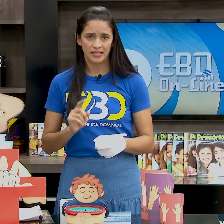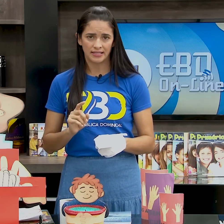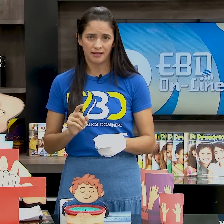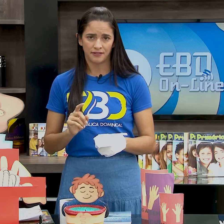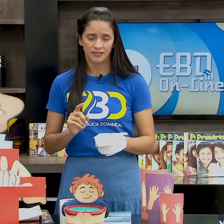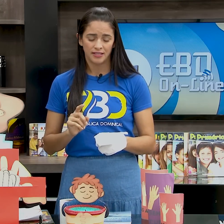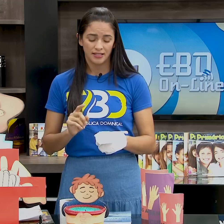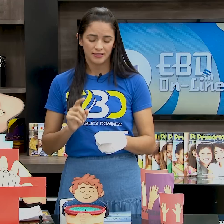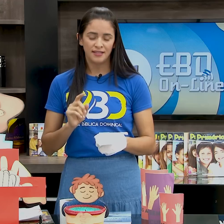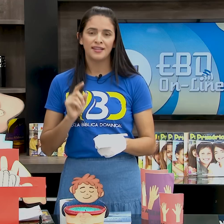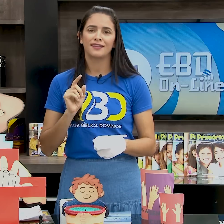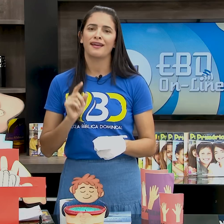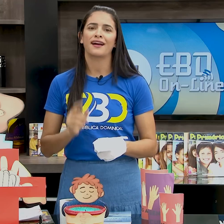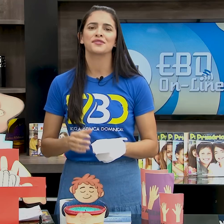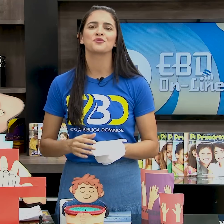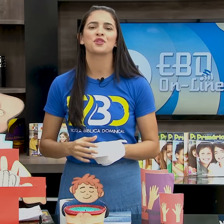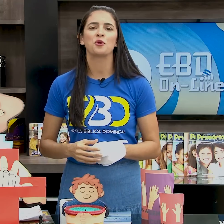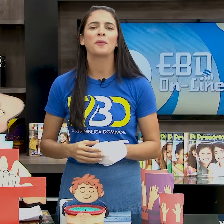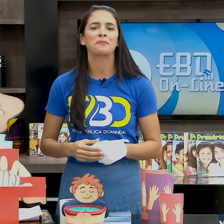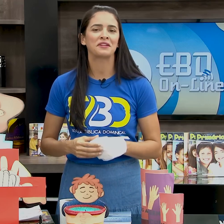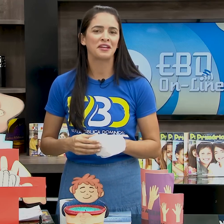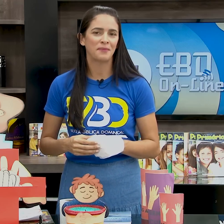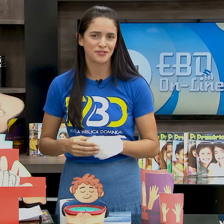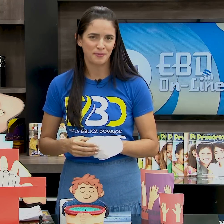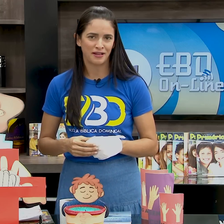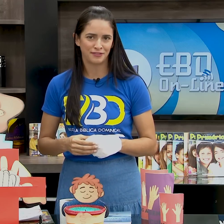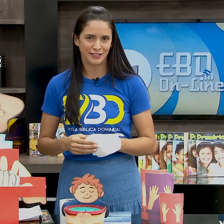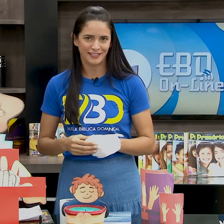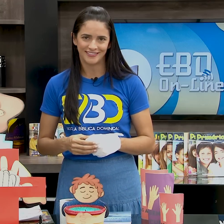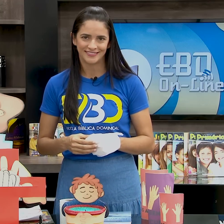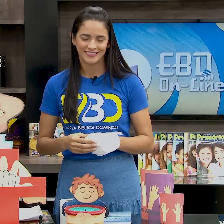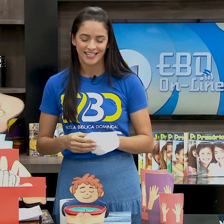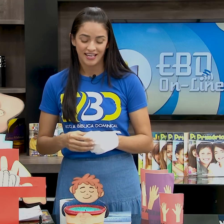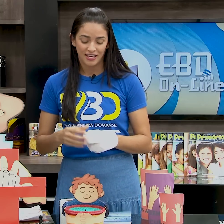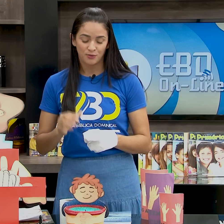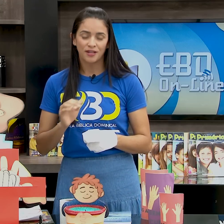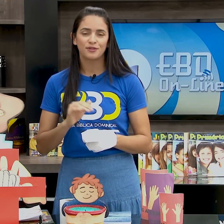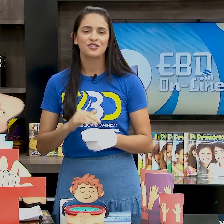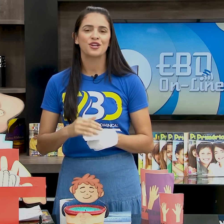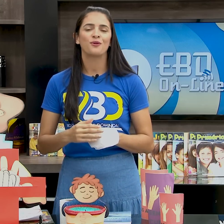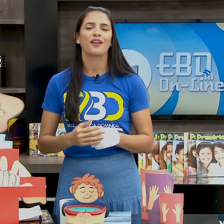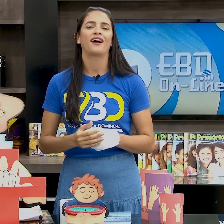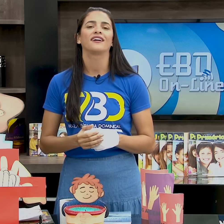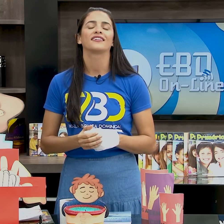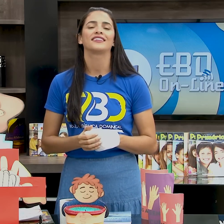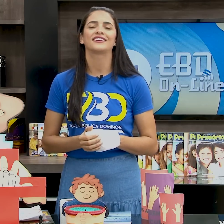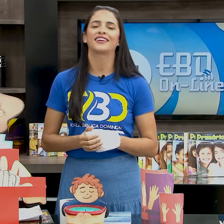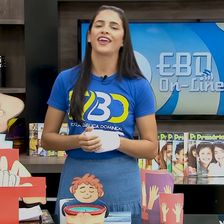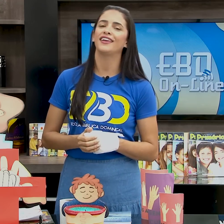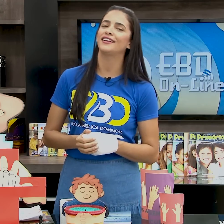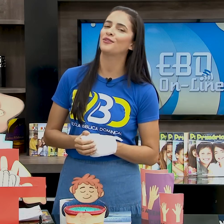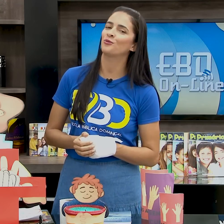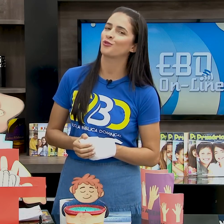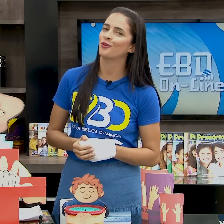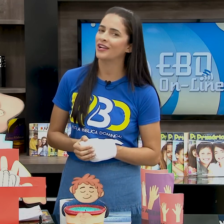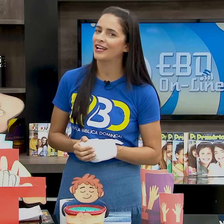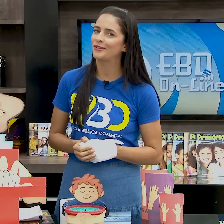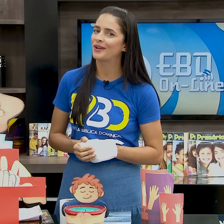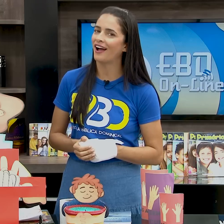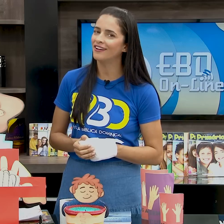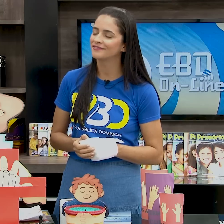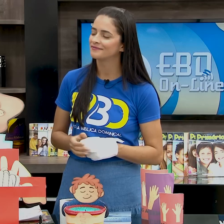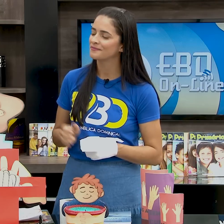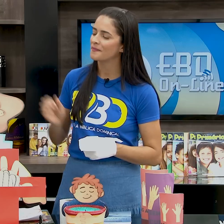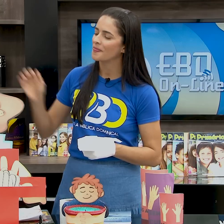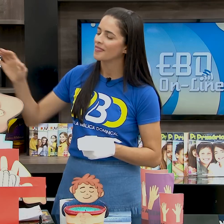impossibilitava de ir até a casa do senhor para aprender mais da palavra dele e quando ele chegou lá quem ele encontrou